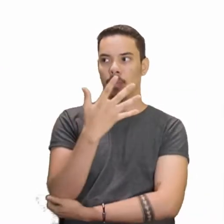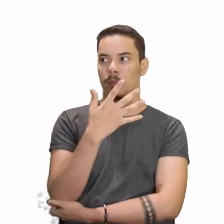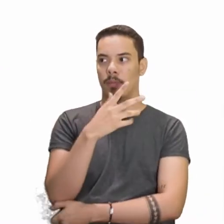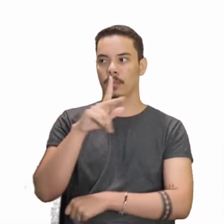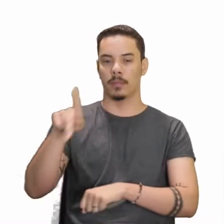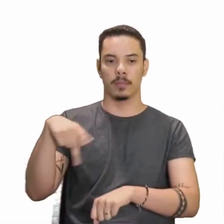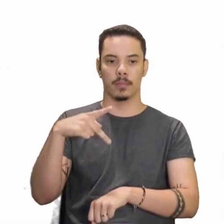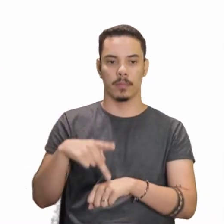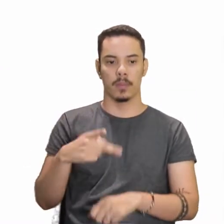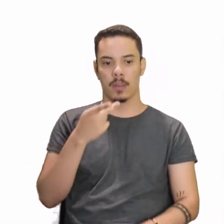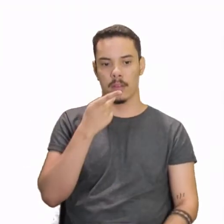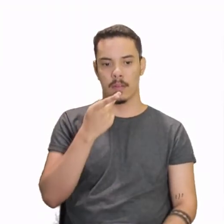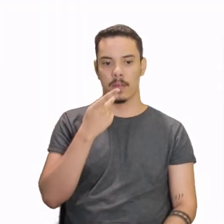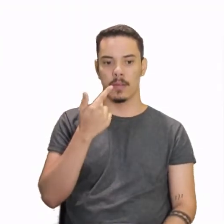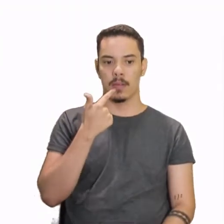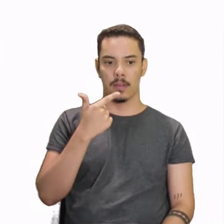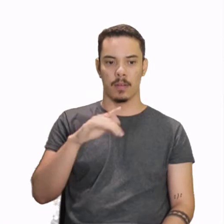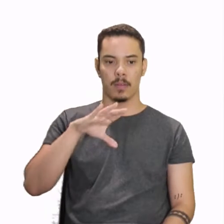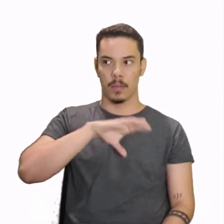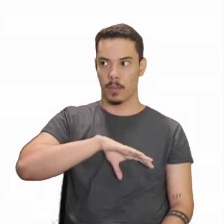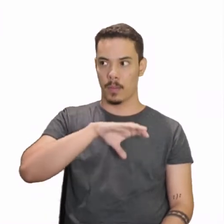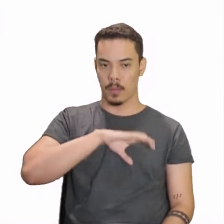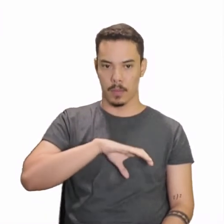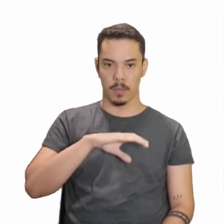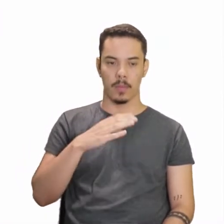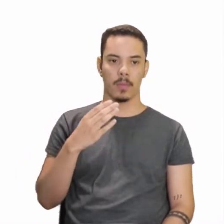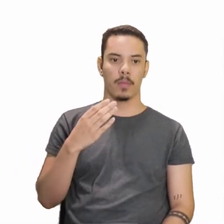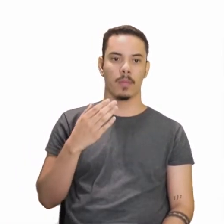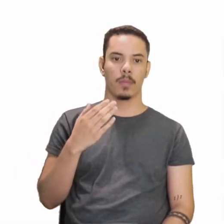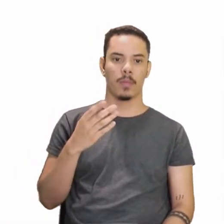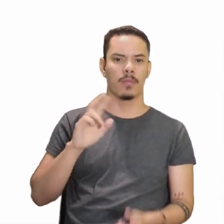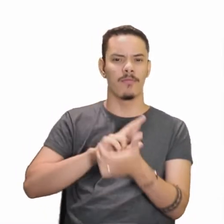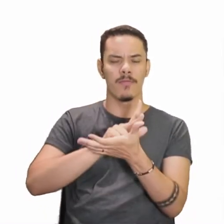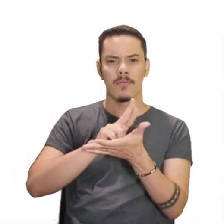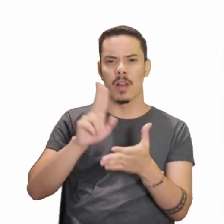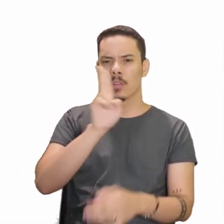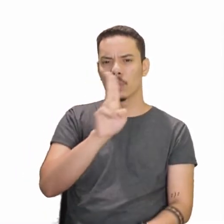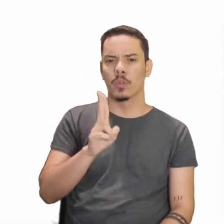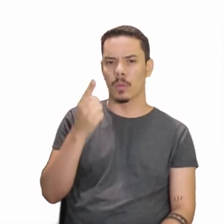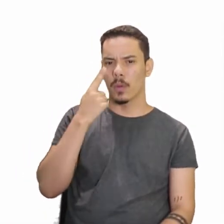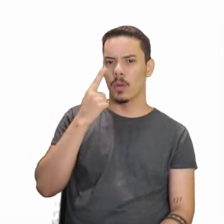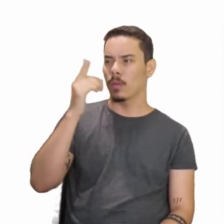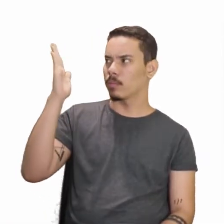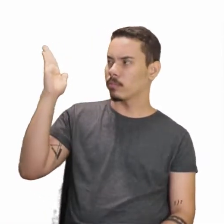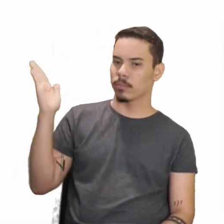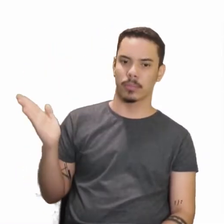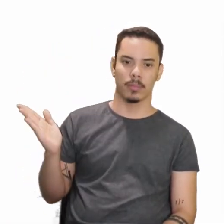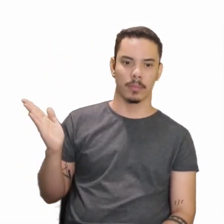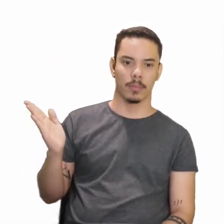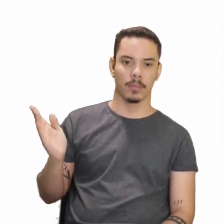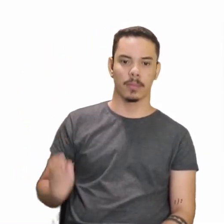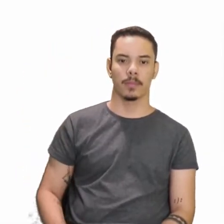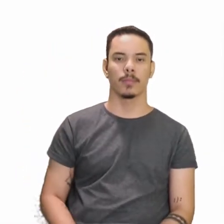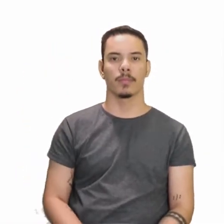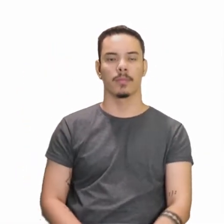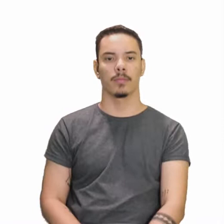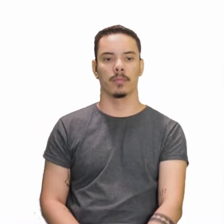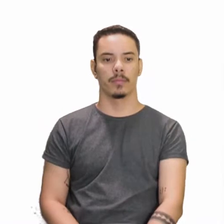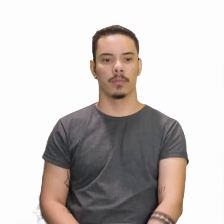a língua portuguesa. Angola, Cabo Verde, Guiné-Bissau, Guiné